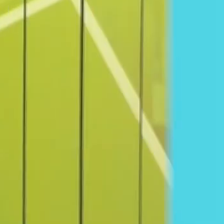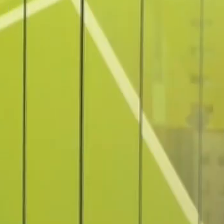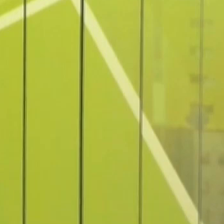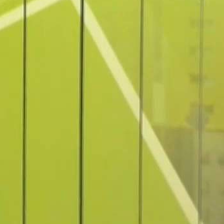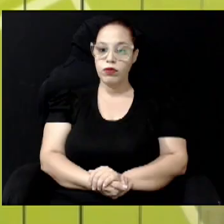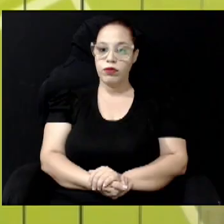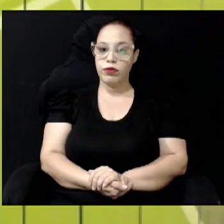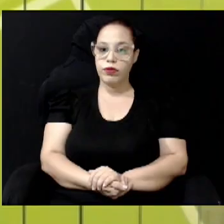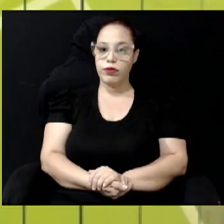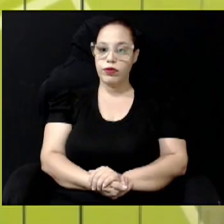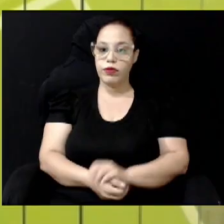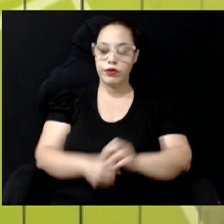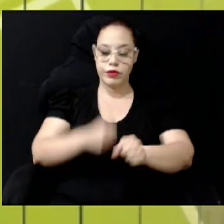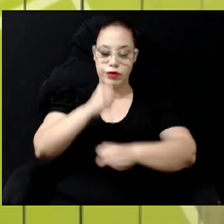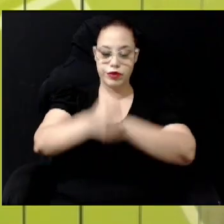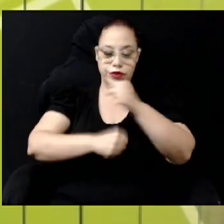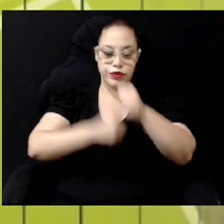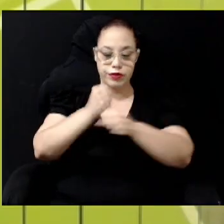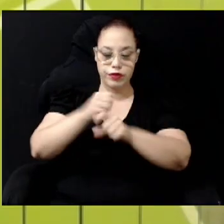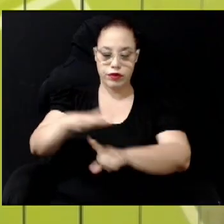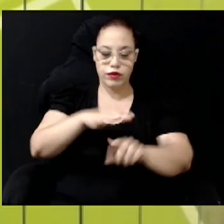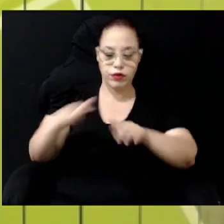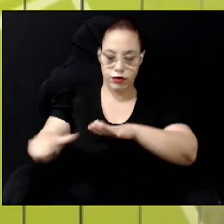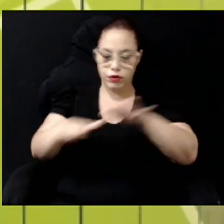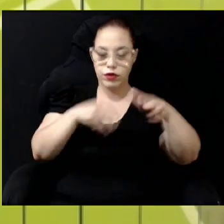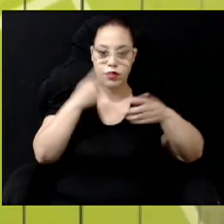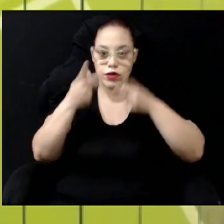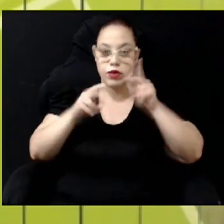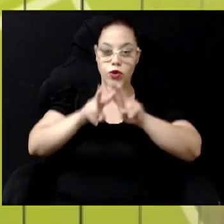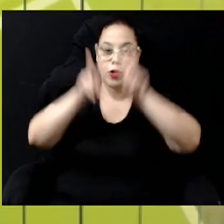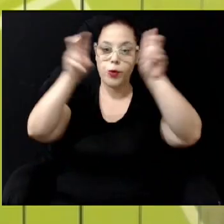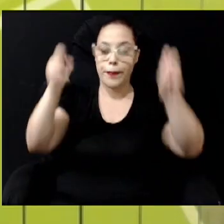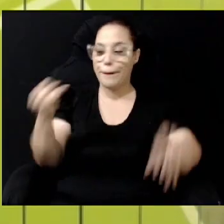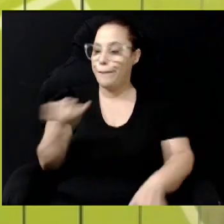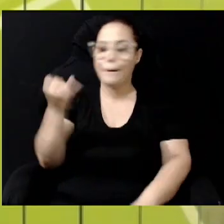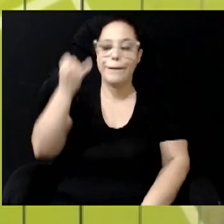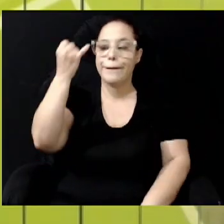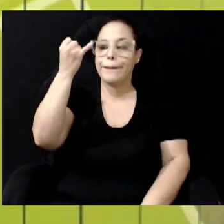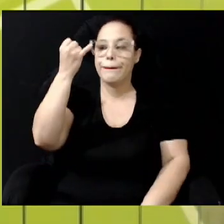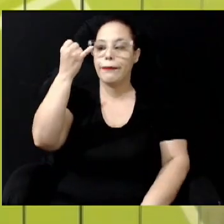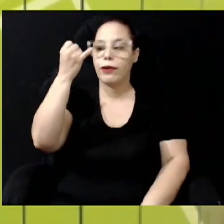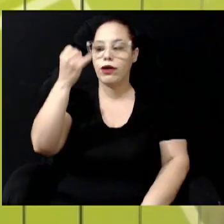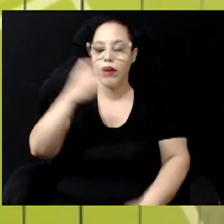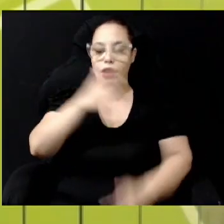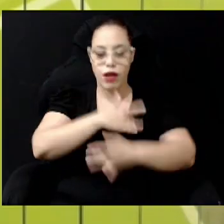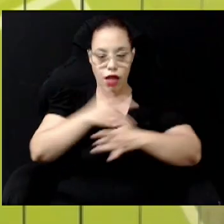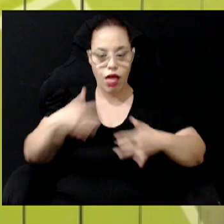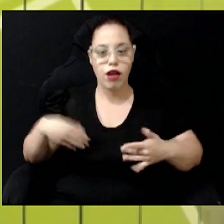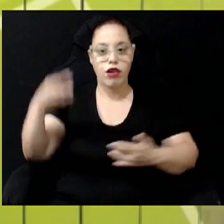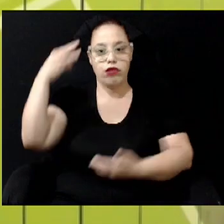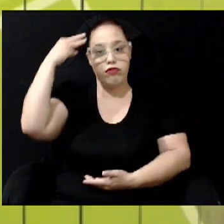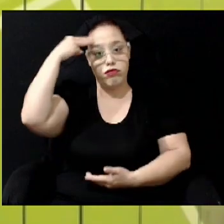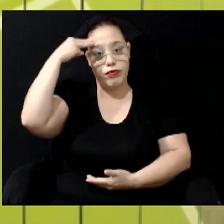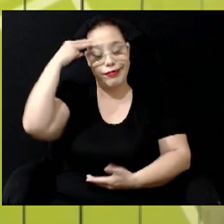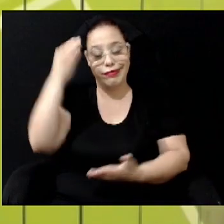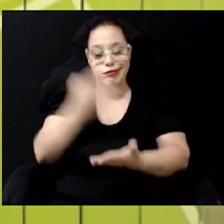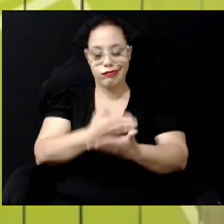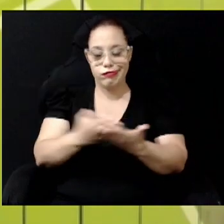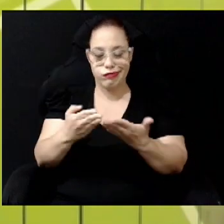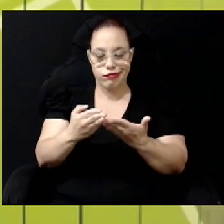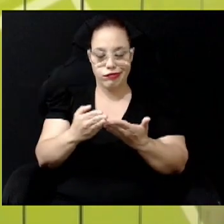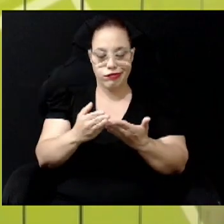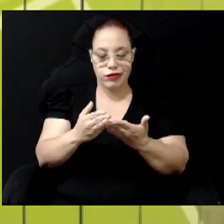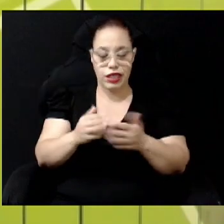E no Giro Ambiental dessa semana a gente vai falar de um tema muito importante, que é a saúde mental a partir de todas essas